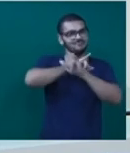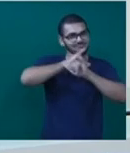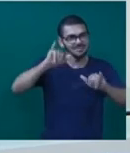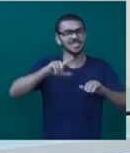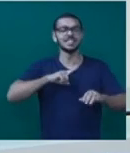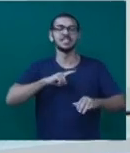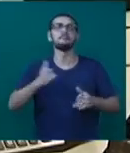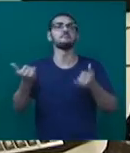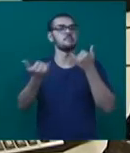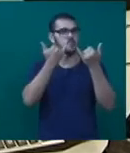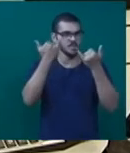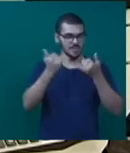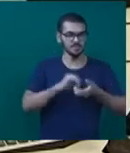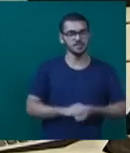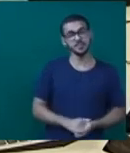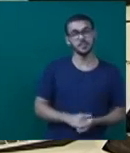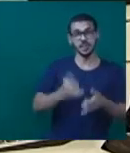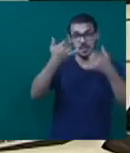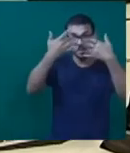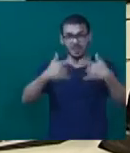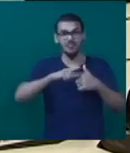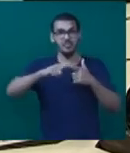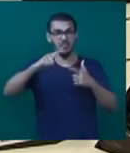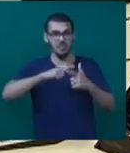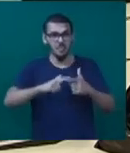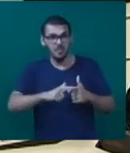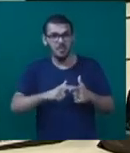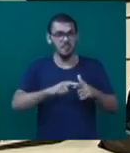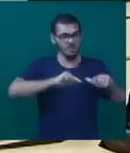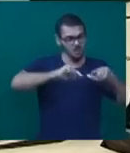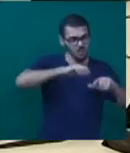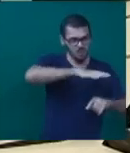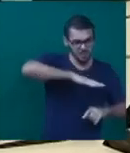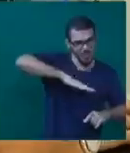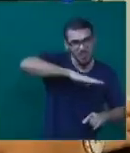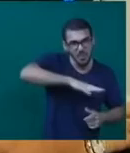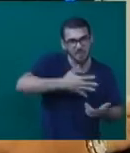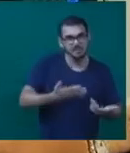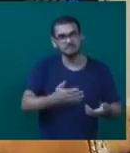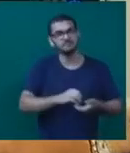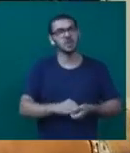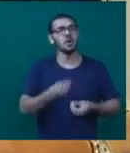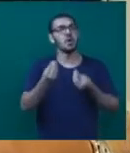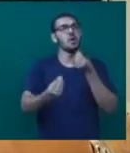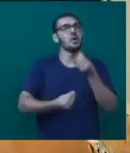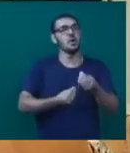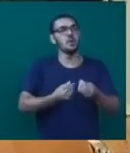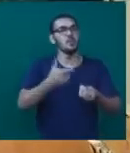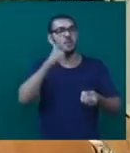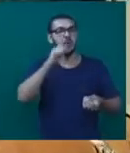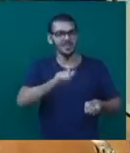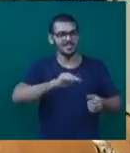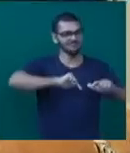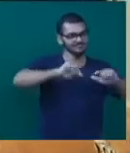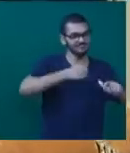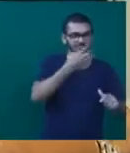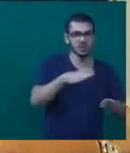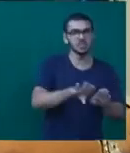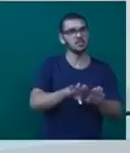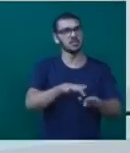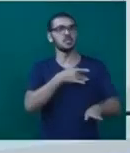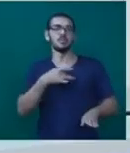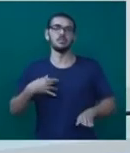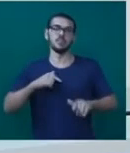vamos falar das lesões ocupacionais relacionadas ao ambiente de trabalho, como garantir a produtividade e a saúde do